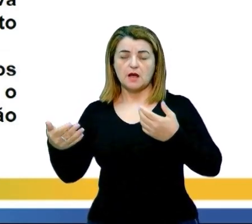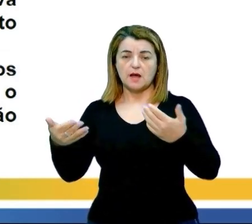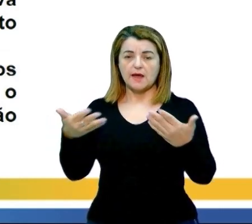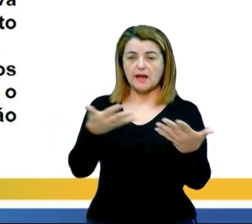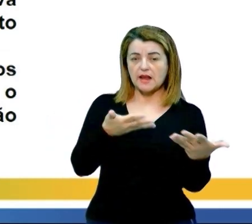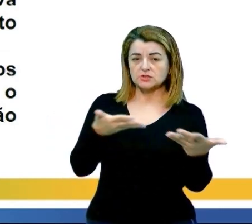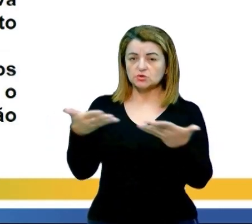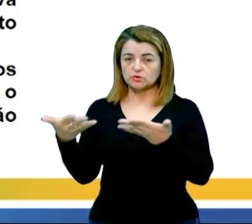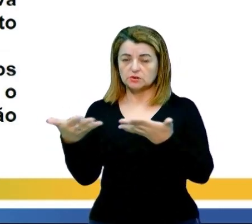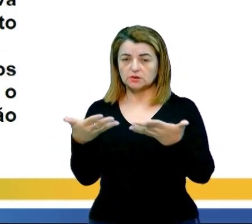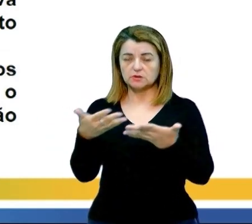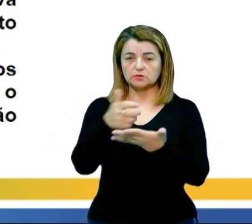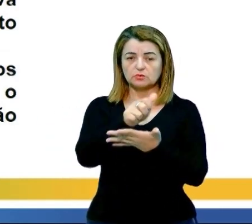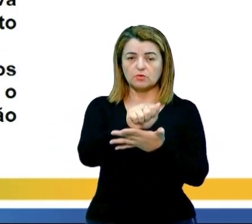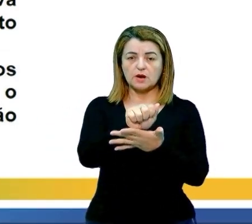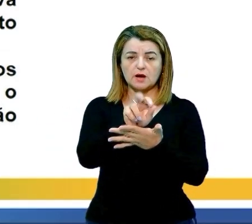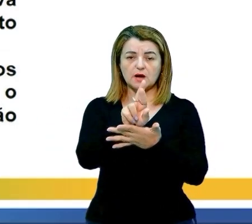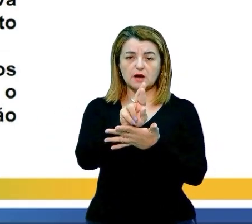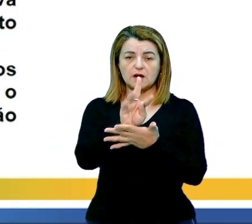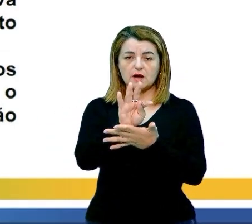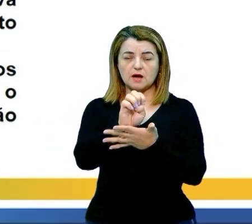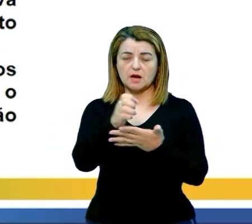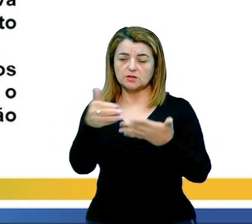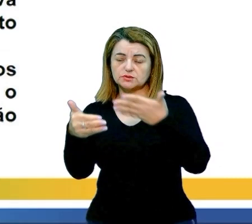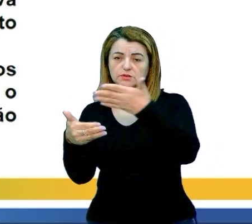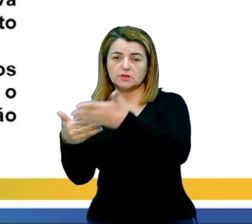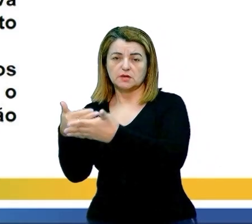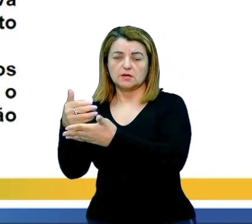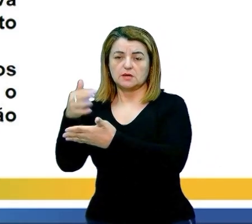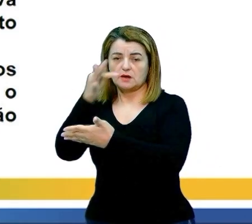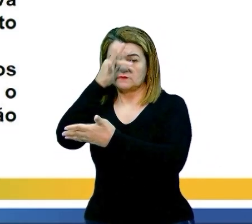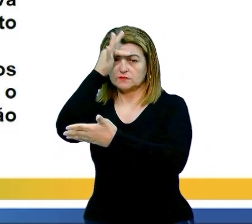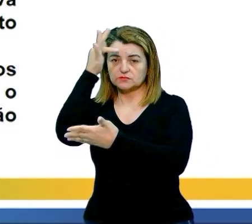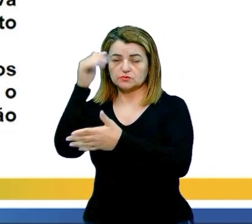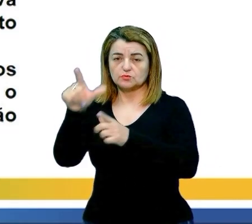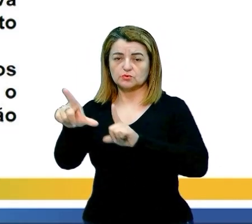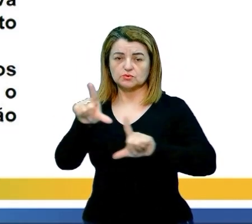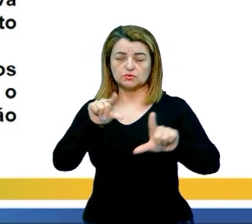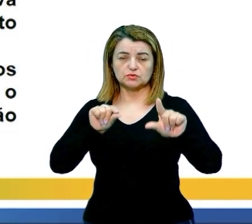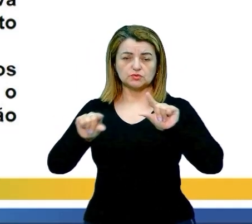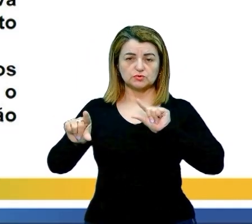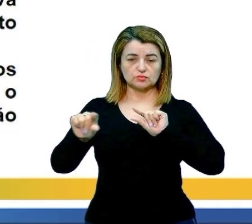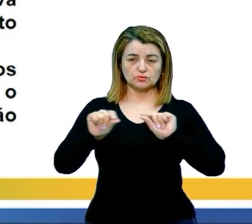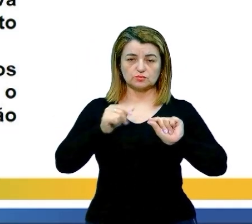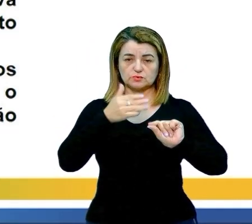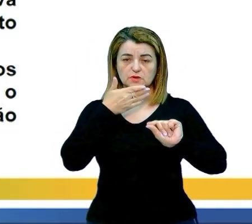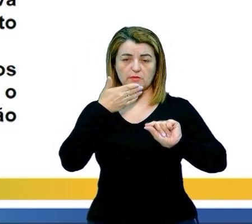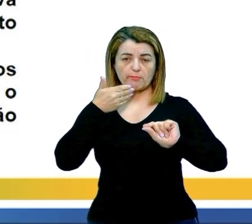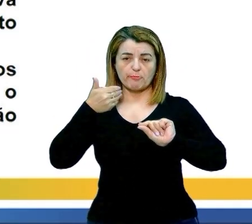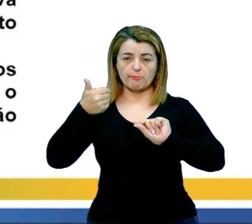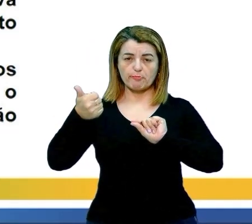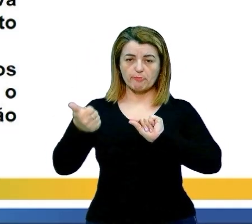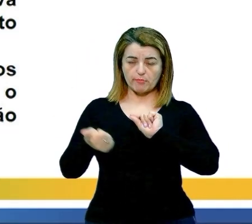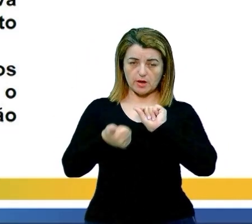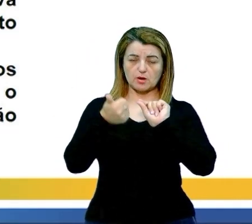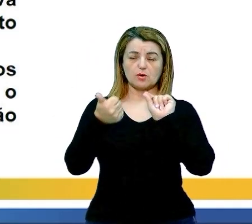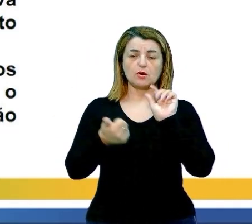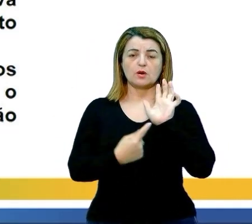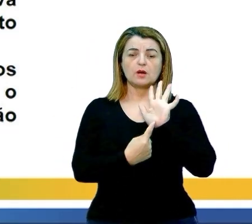a filosofia, imagem e texto, escolha a seção que melhor descreve